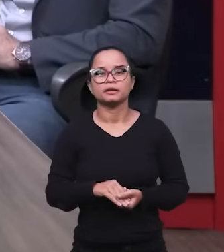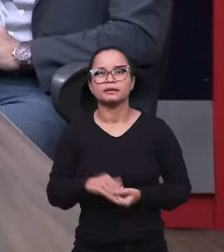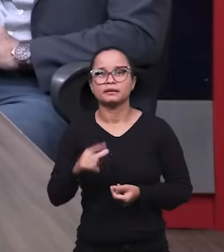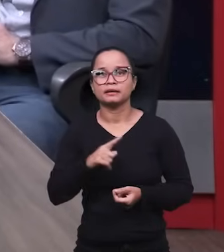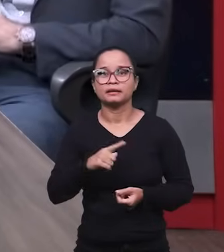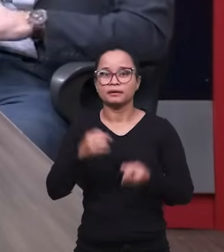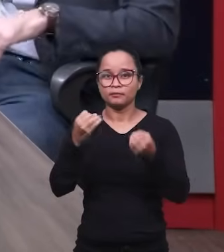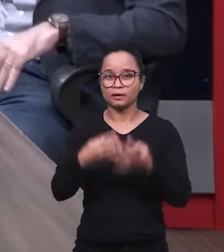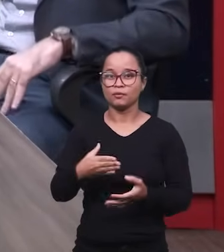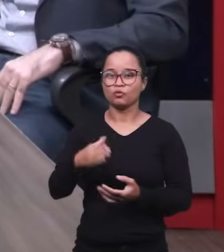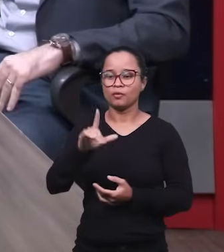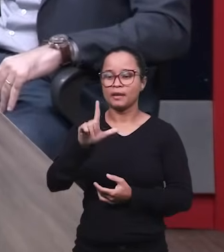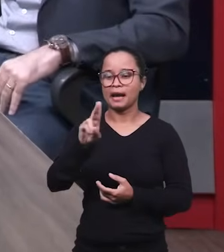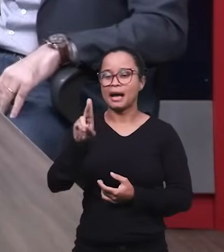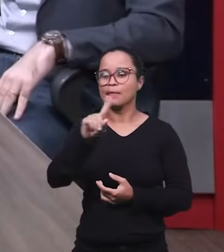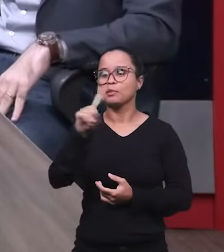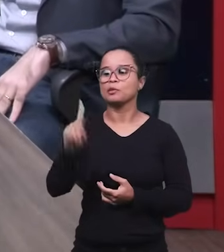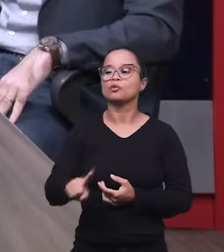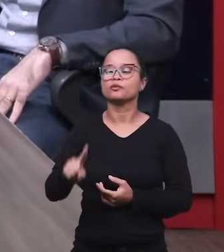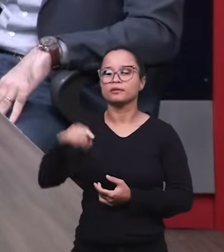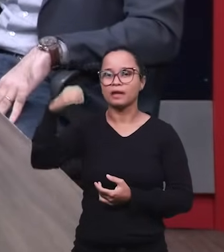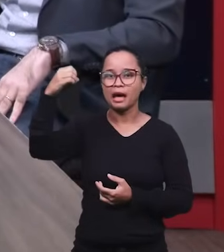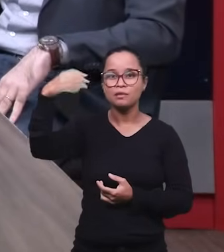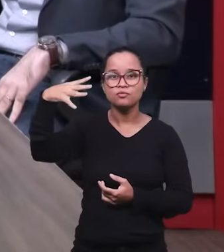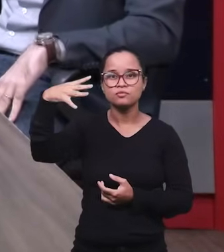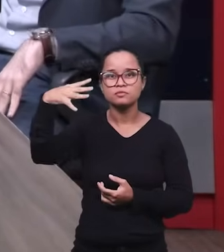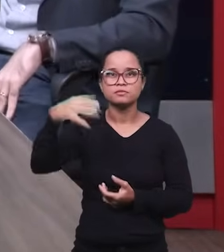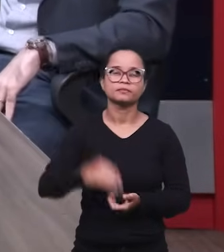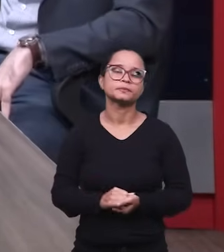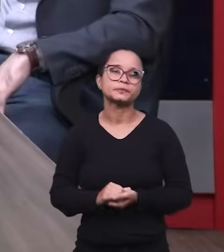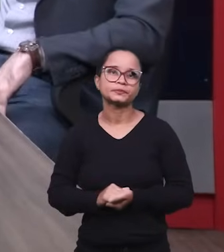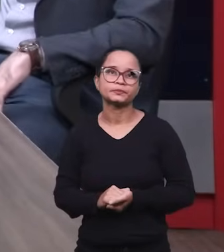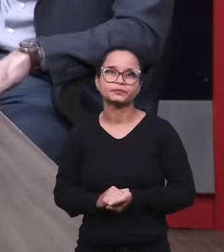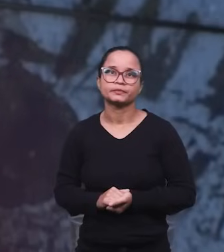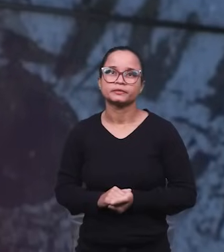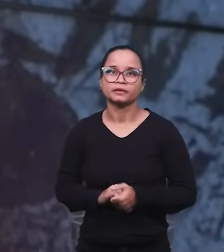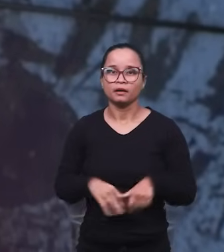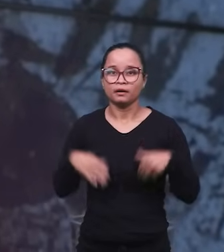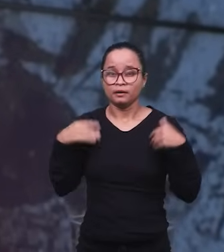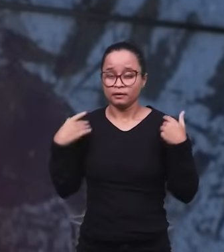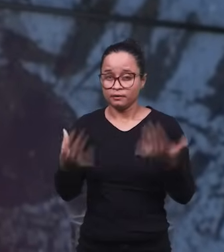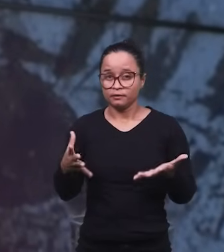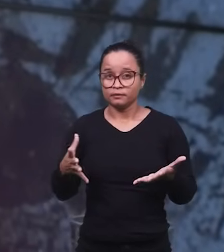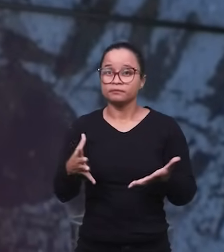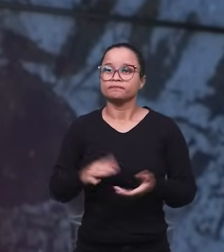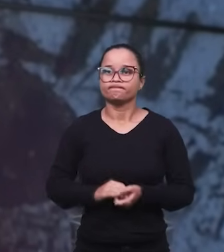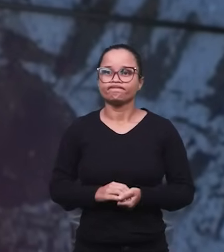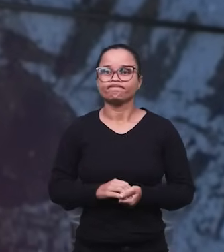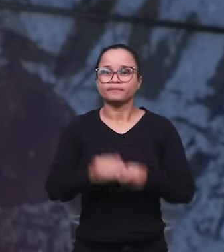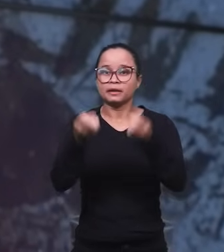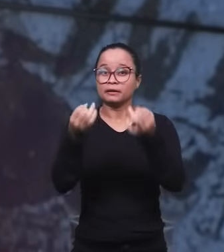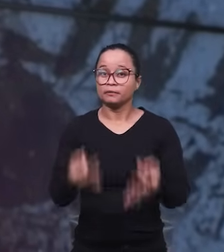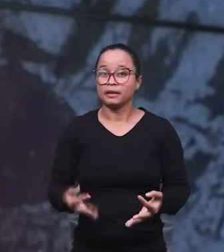que nós comentamos sobre a luz, né? Sim, verdade. Nós falamos sobre a luz, e a luz é um feixe que vem aos nossos